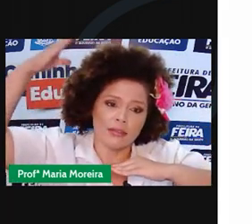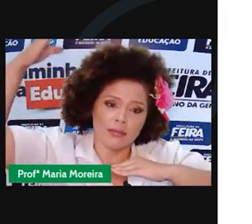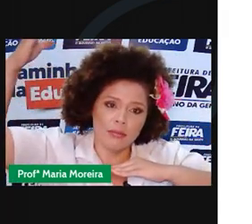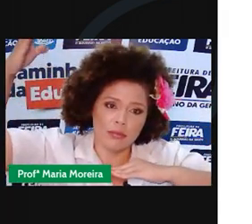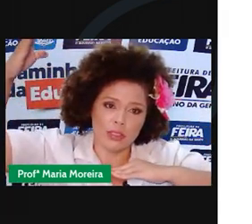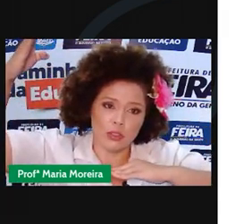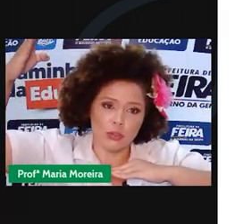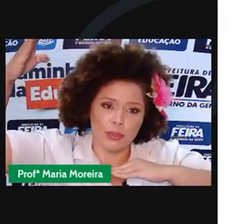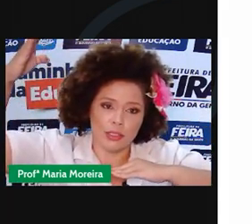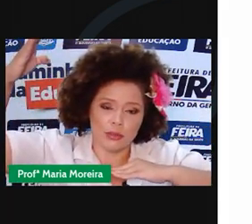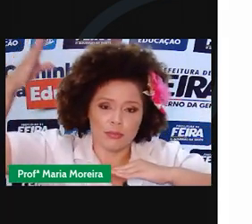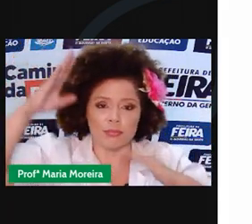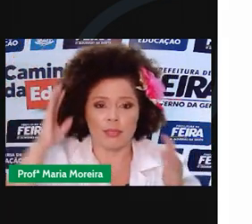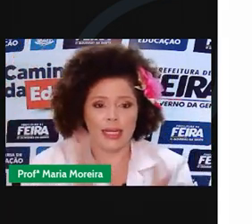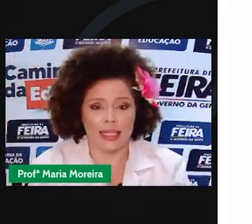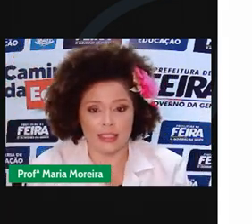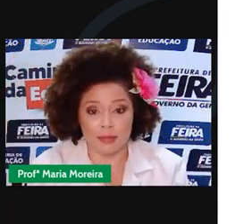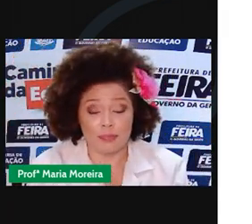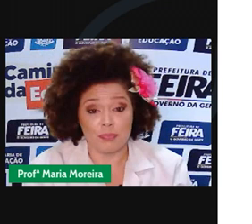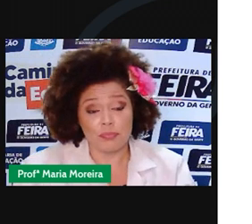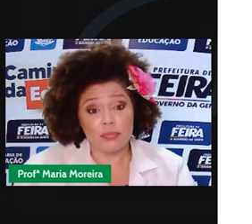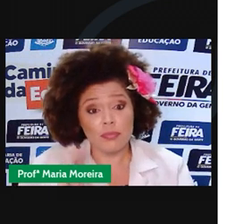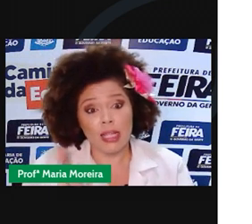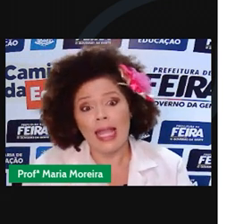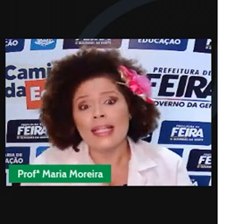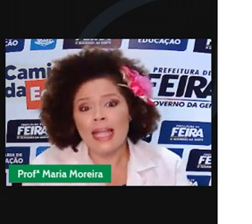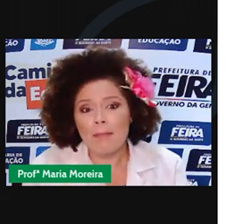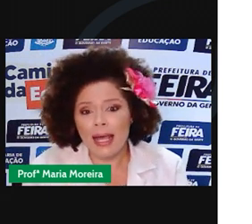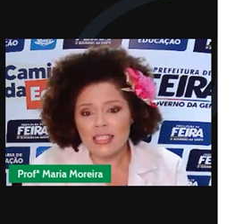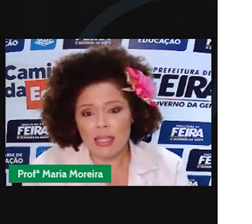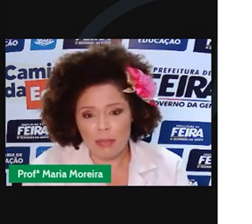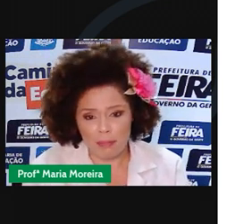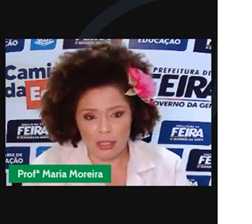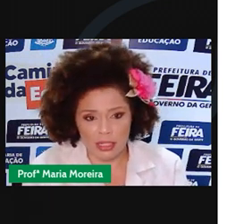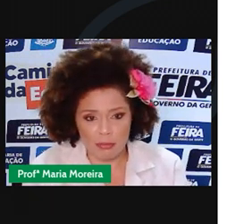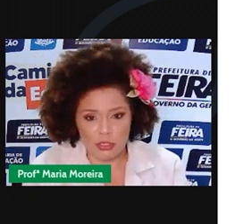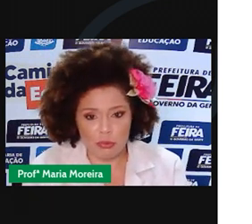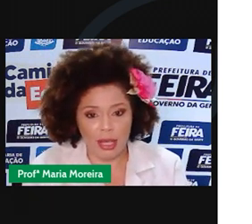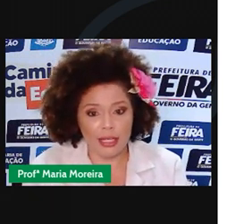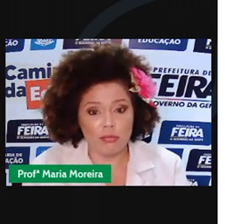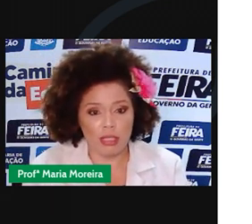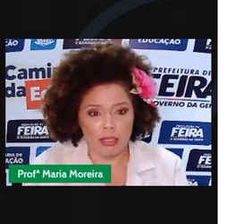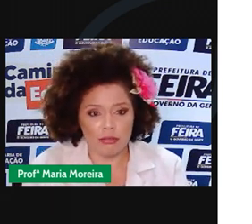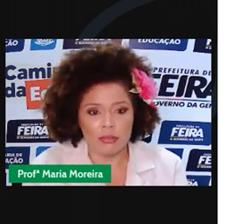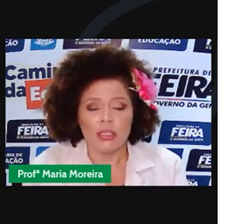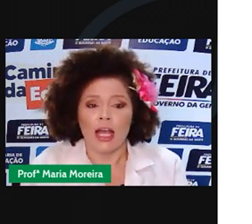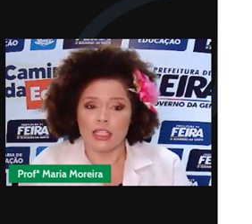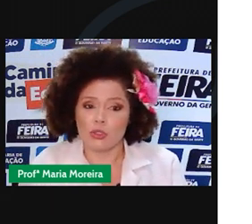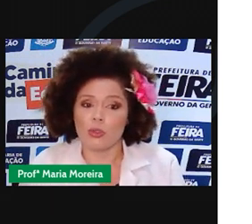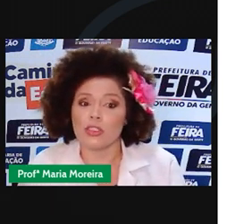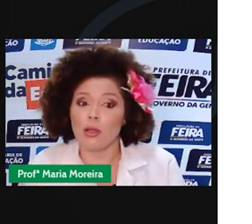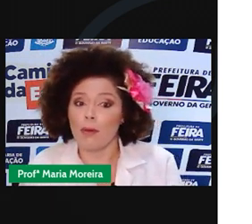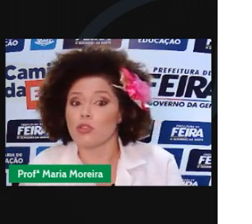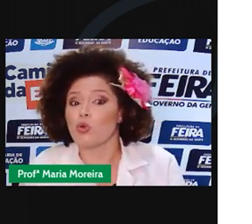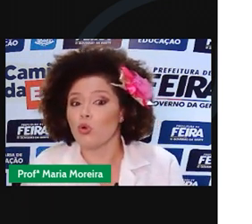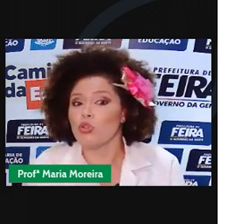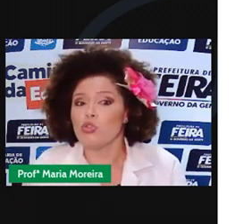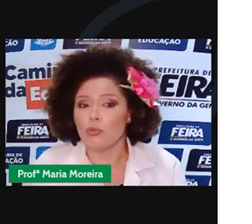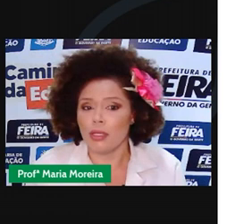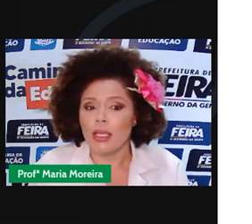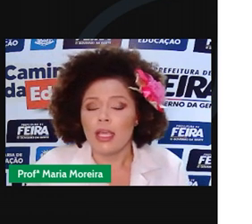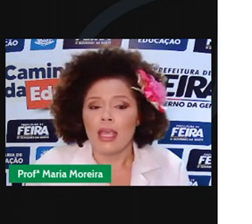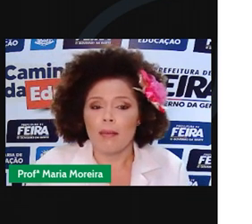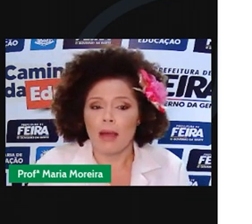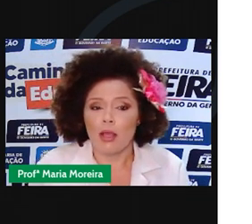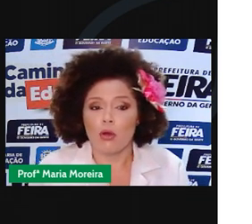aí ele vai o que subindo beleza e na base da minha pirâmide O que é que eu tenho as coisas que eu